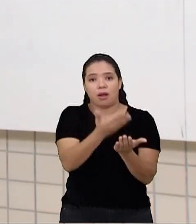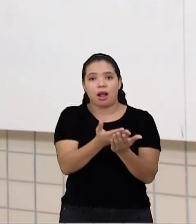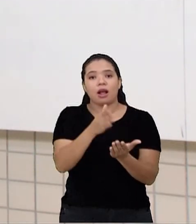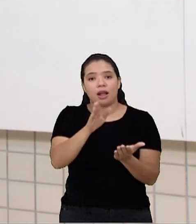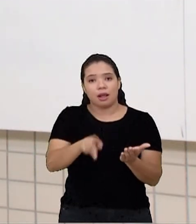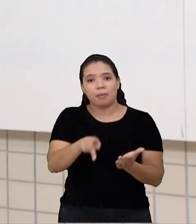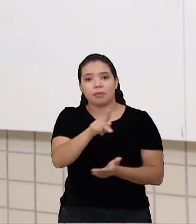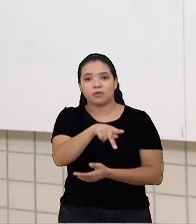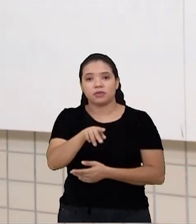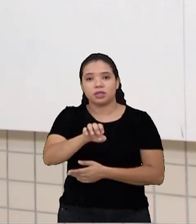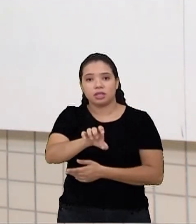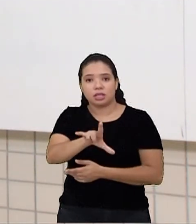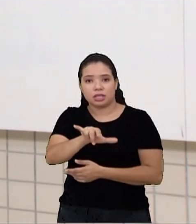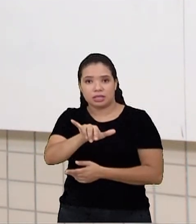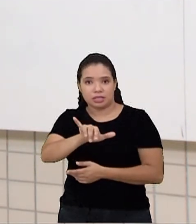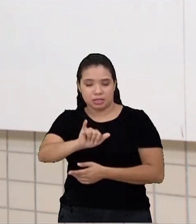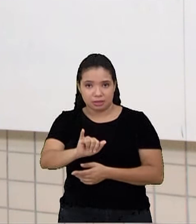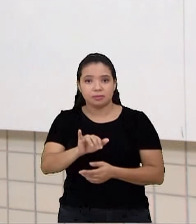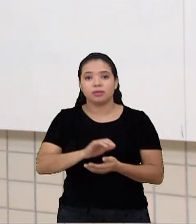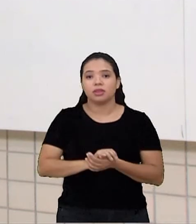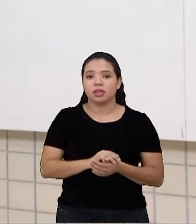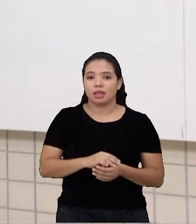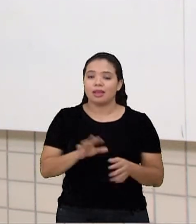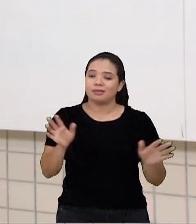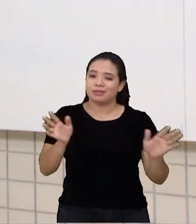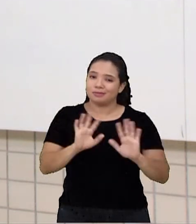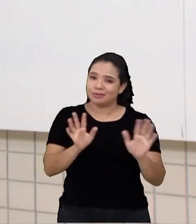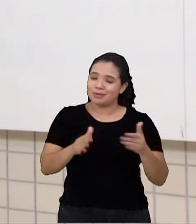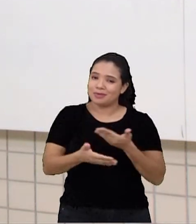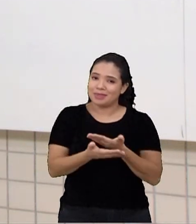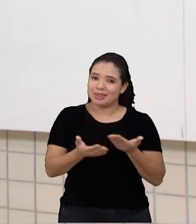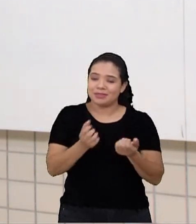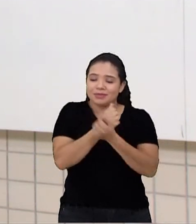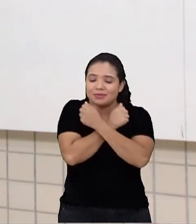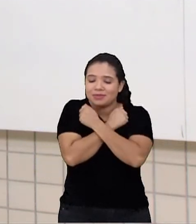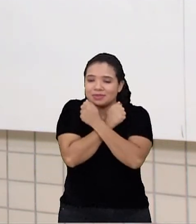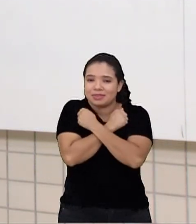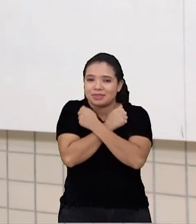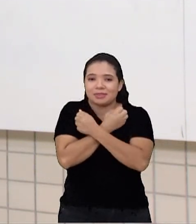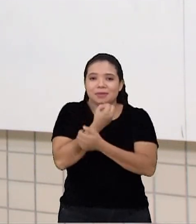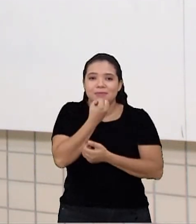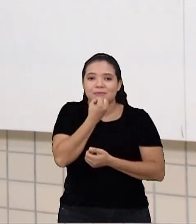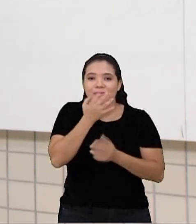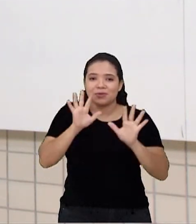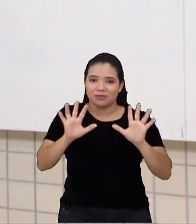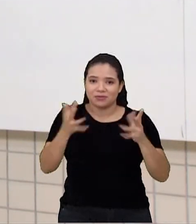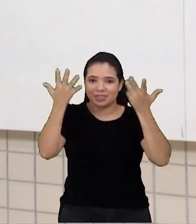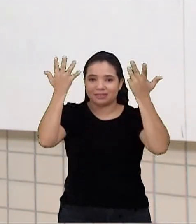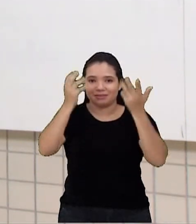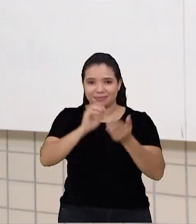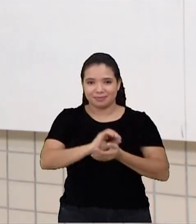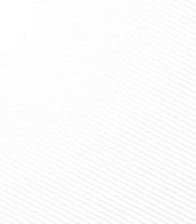vou encerrar por aqui, me despeço de vocês e um forte abraço, boas festas!